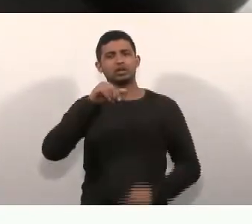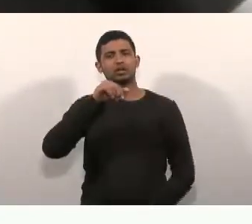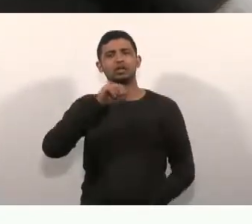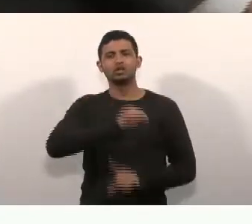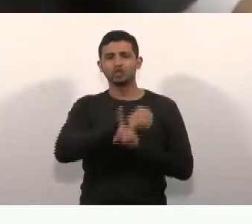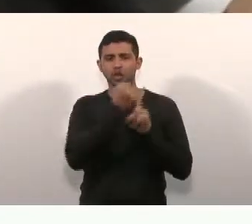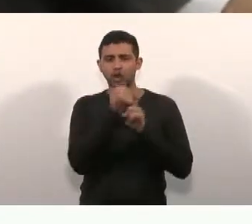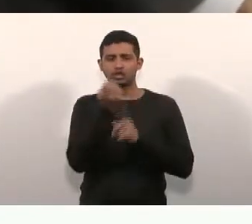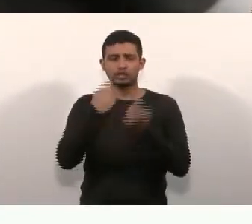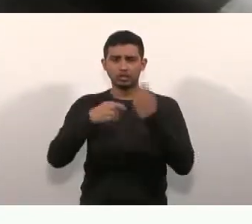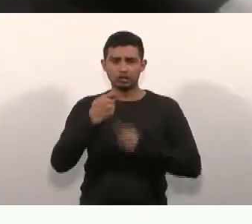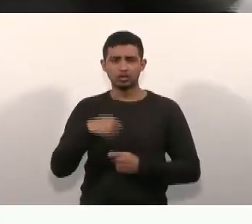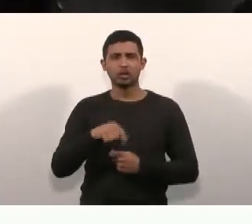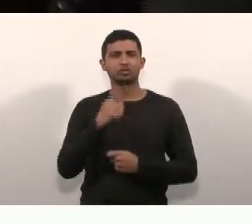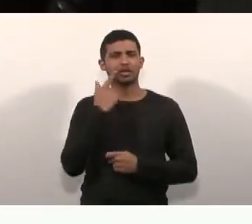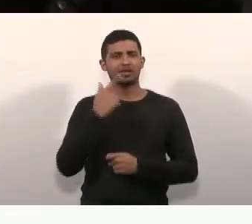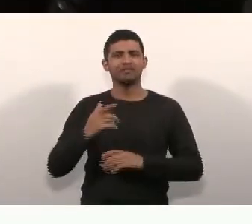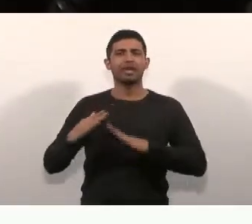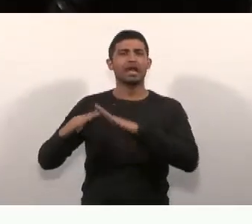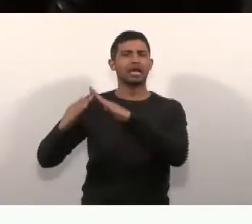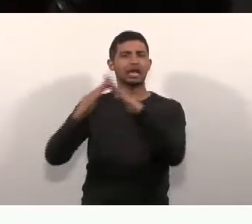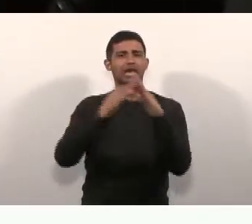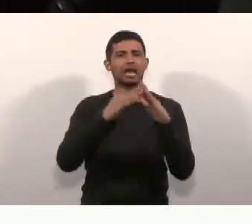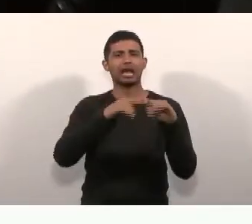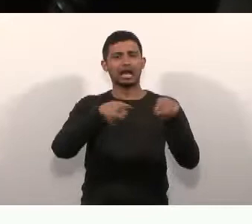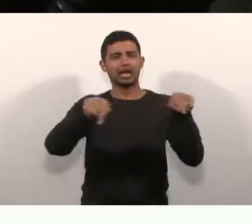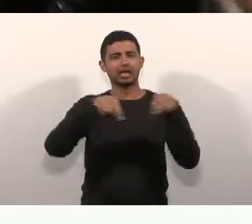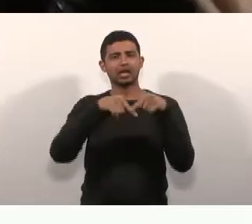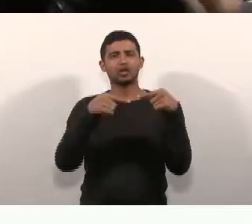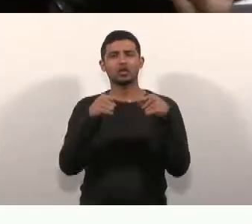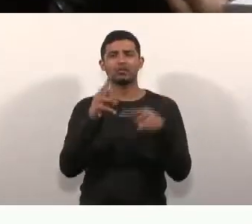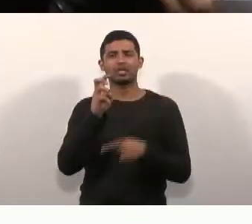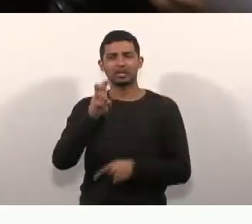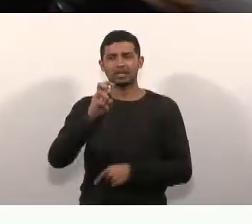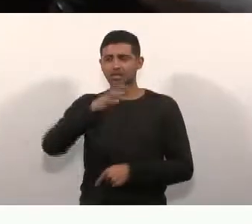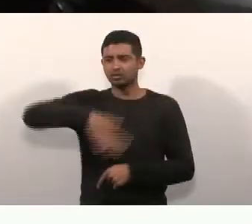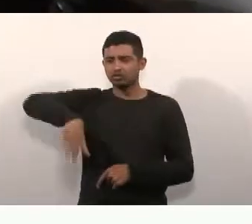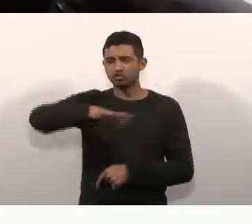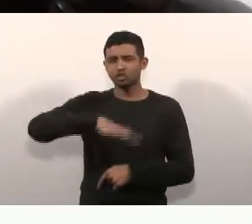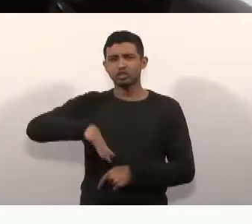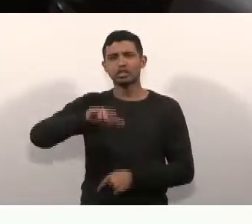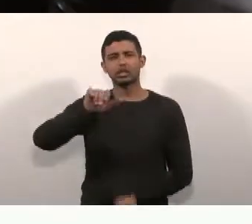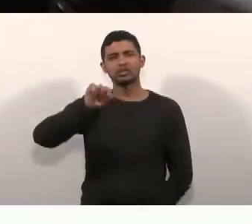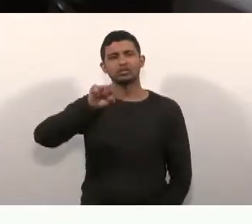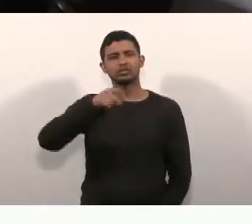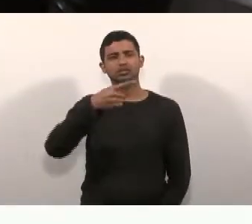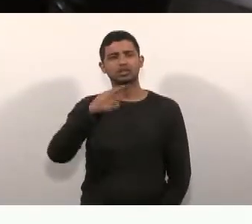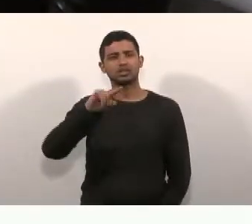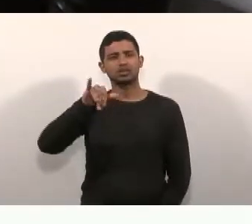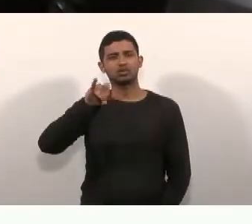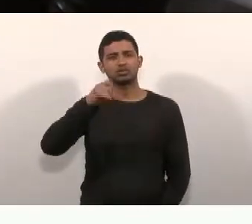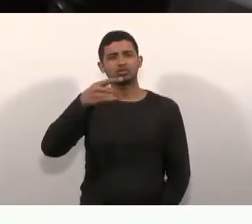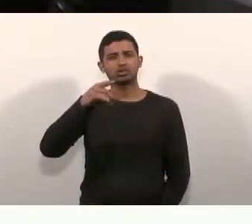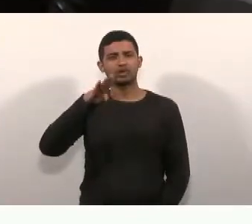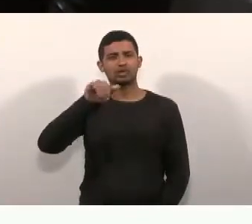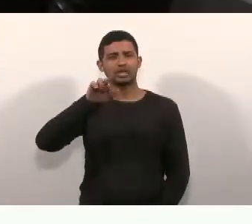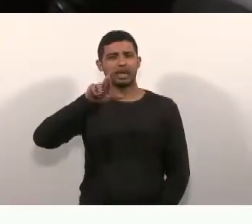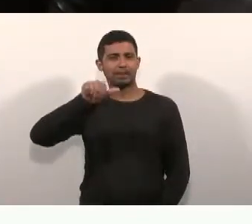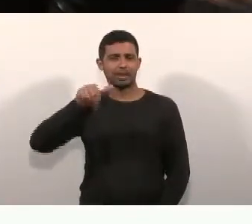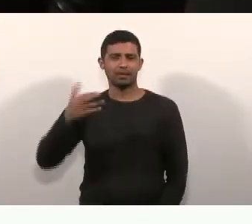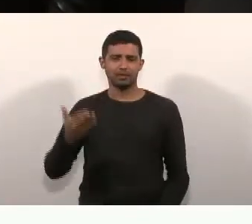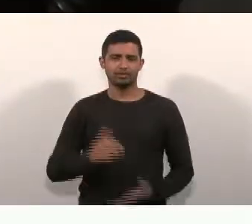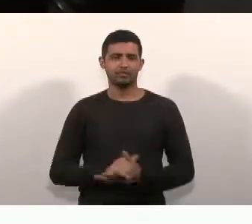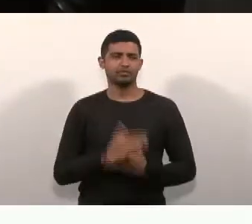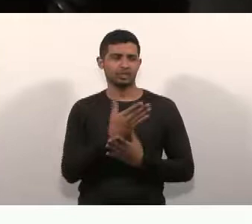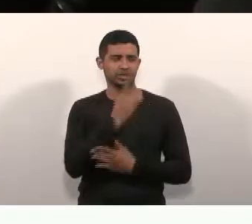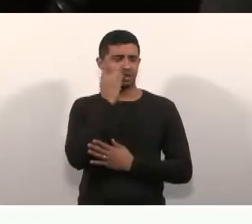de desapropriação de áreas direcionadas ao 5º Distrito de São João da Barra para a implantação do Complexo Portuário do Açu. Então,